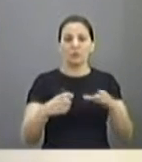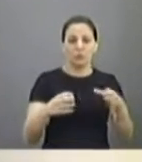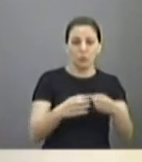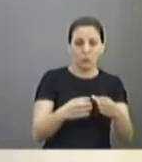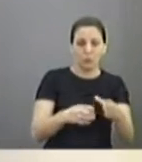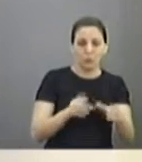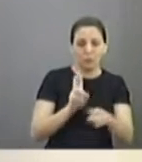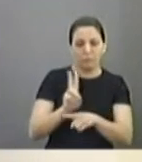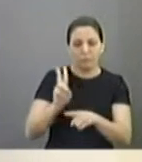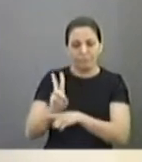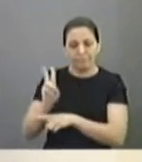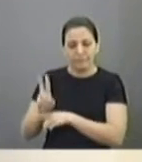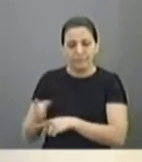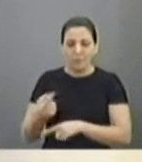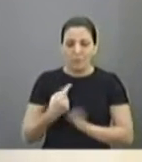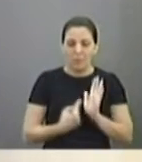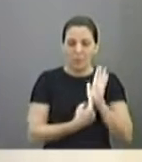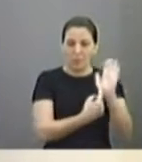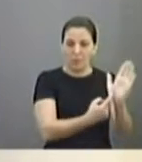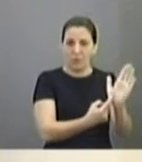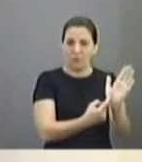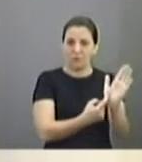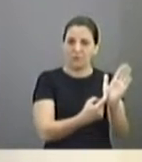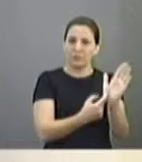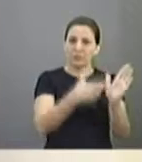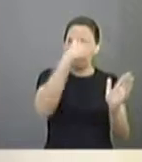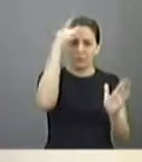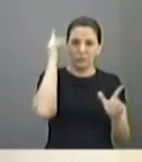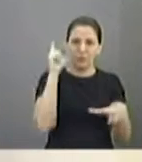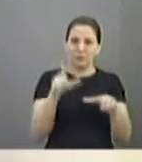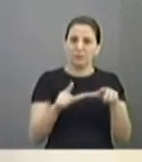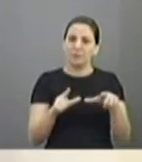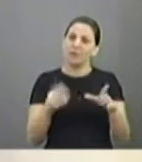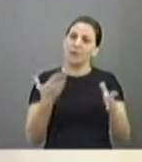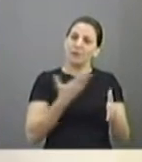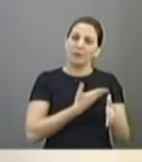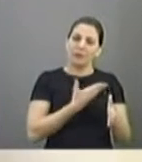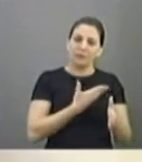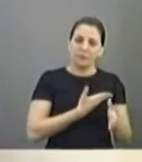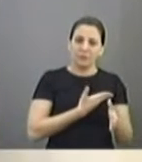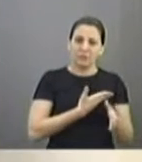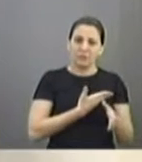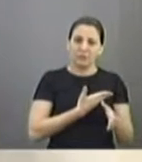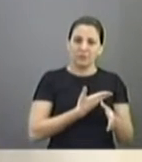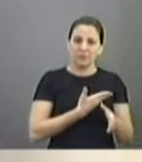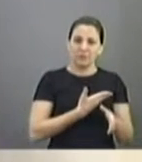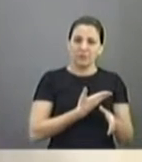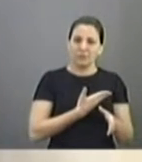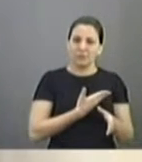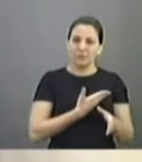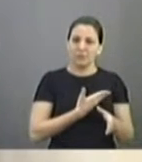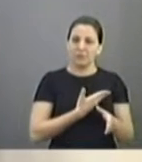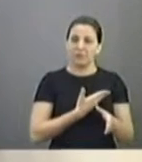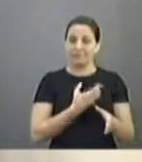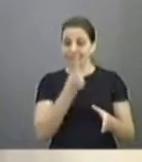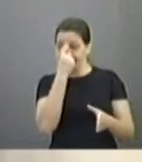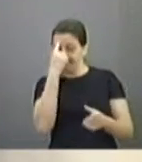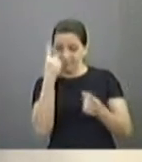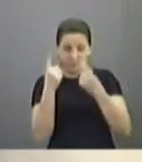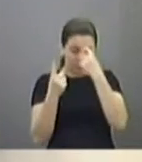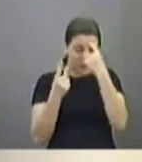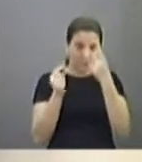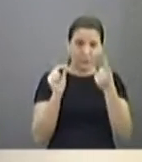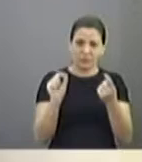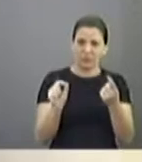E aí mostra esse funcionário com uma relação de amizade bastante questionável com uma,